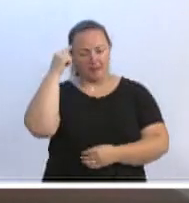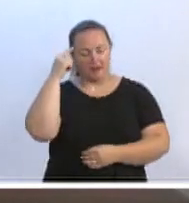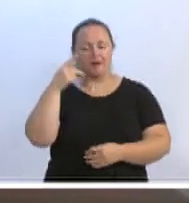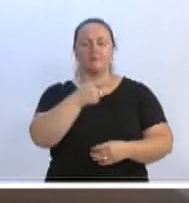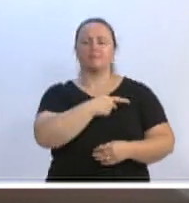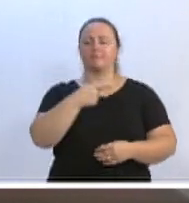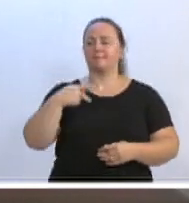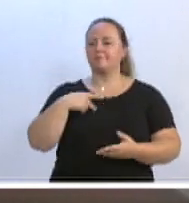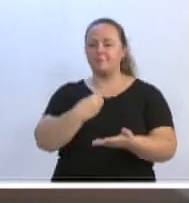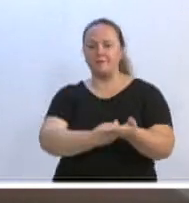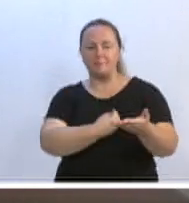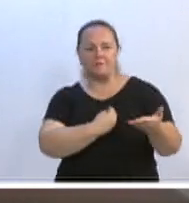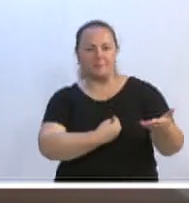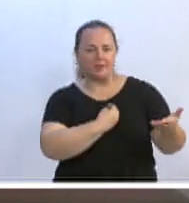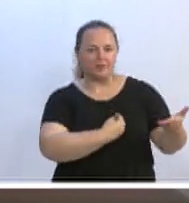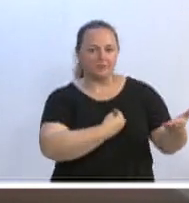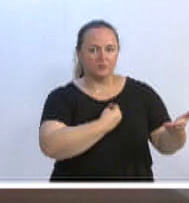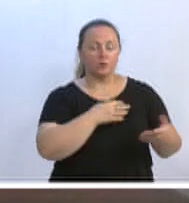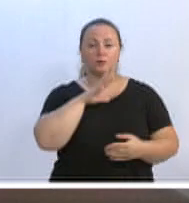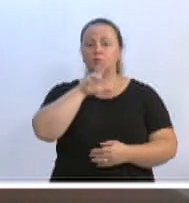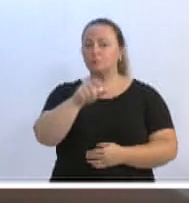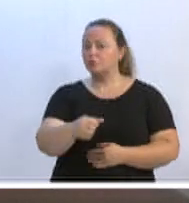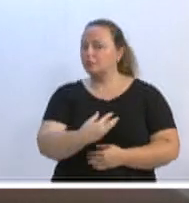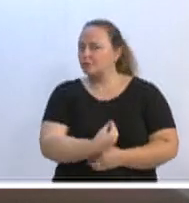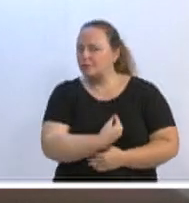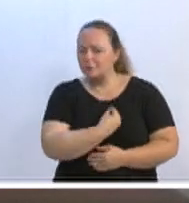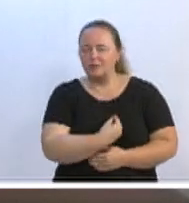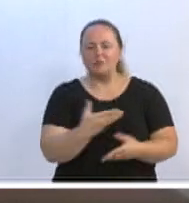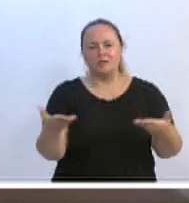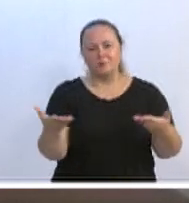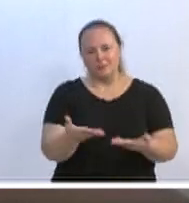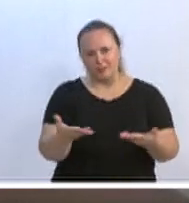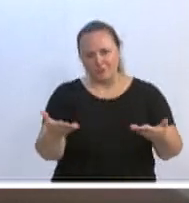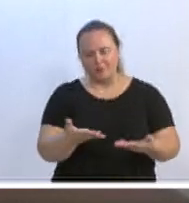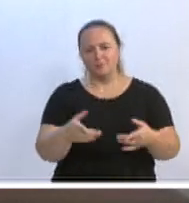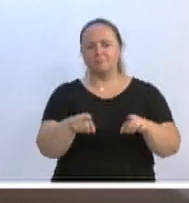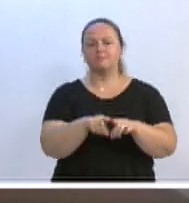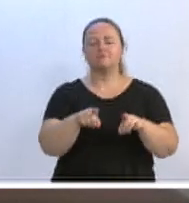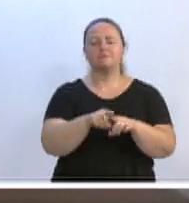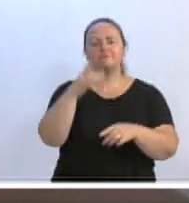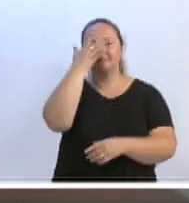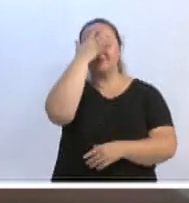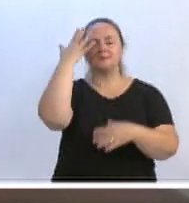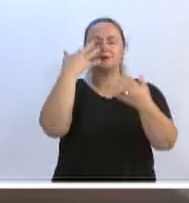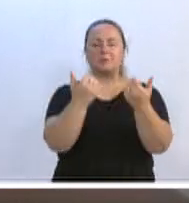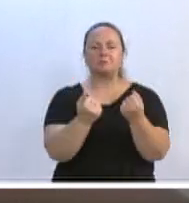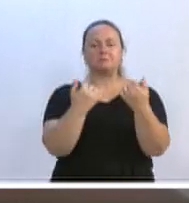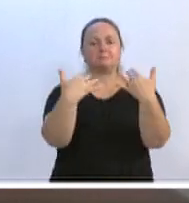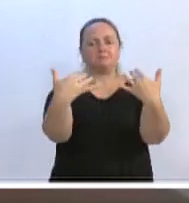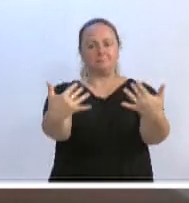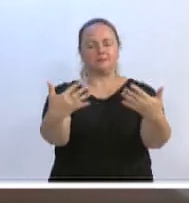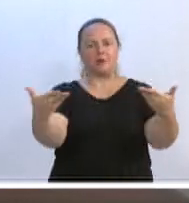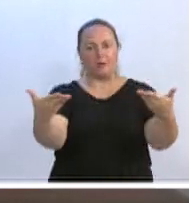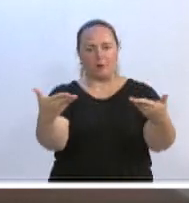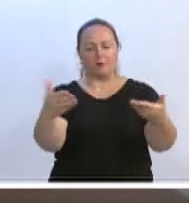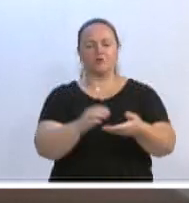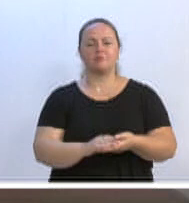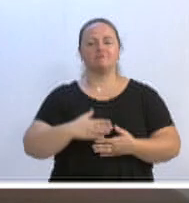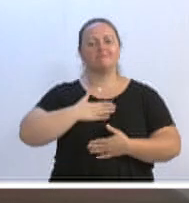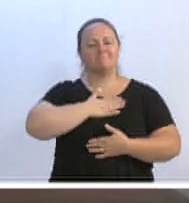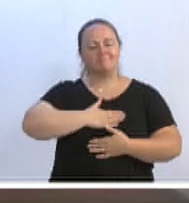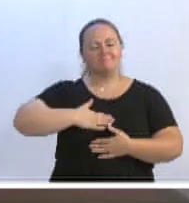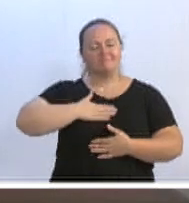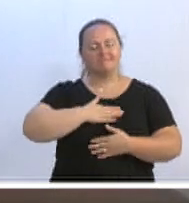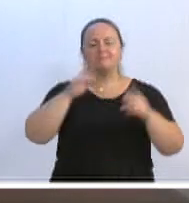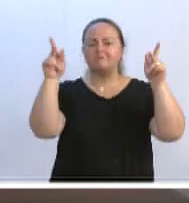que aqui estão, todos que estão presentes, também todos que estão nos ouvindo. Nós queremos saudar a todos também